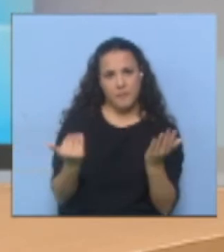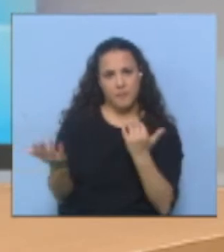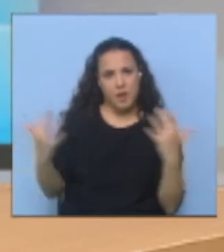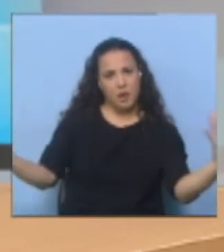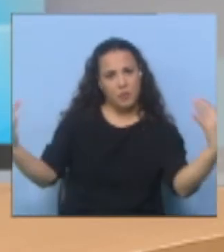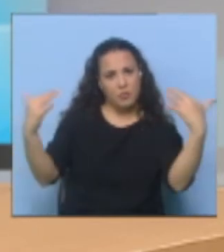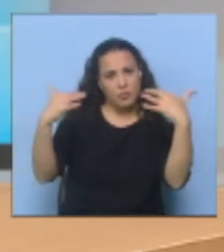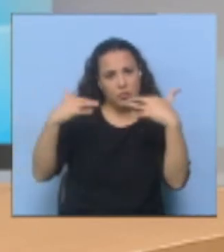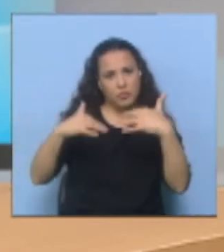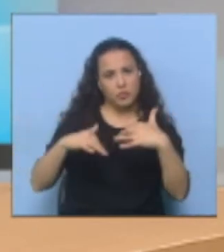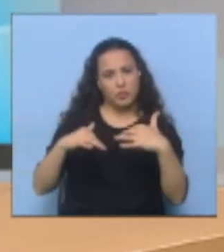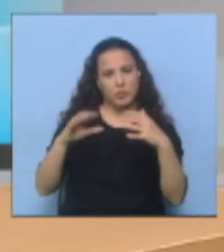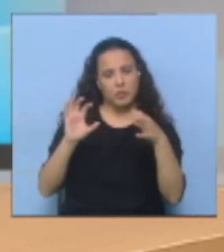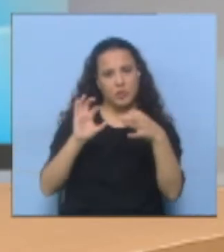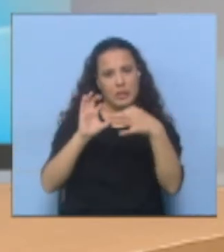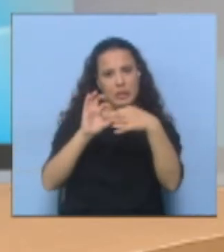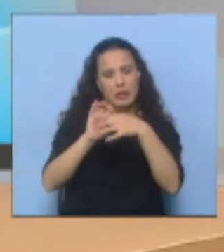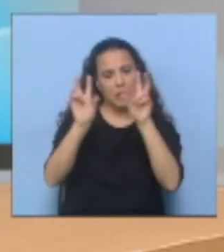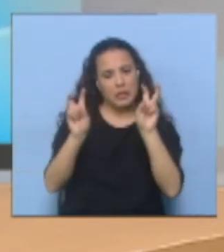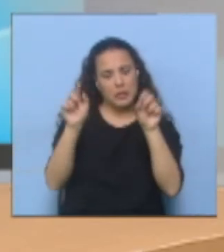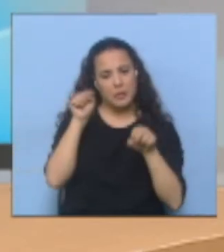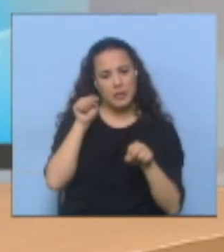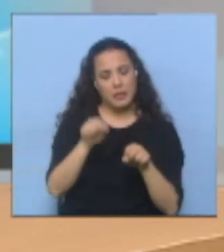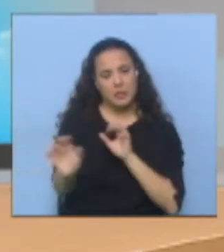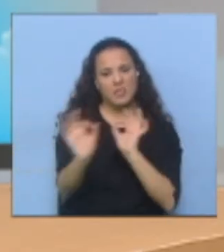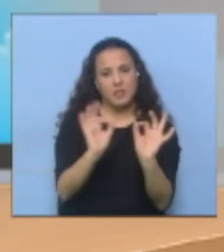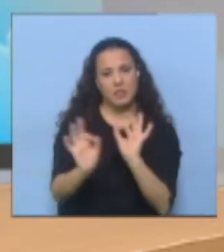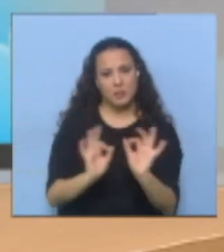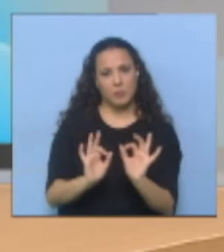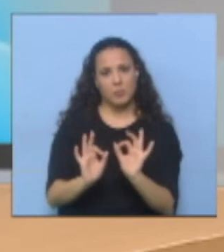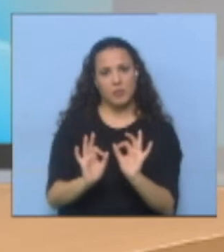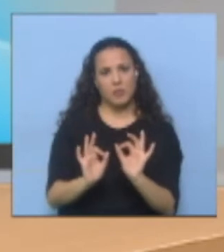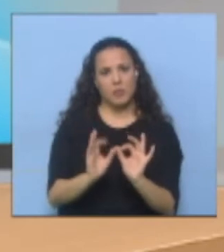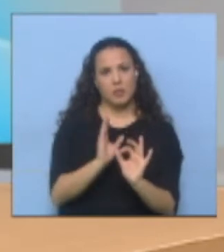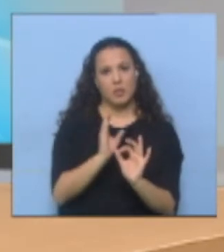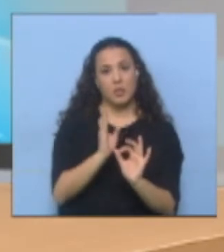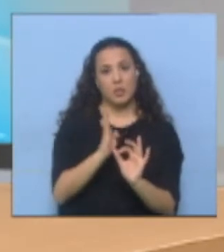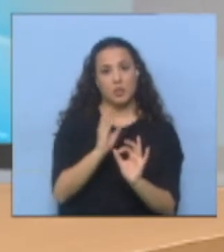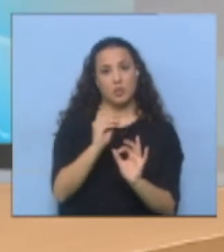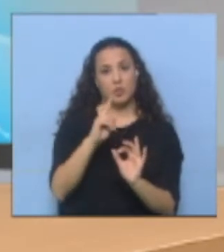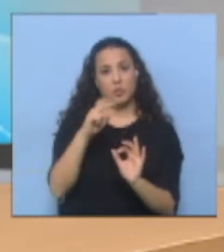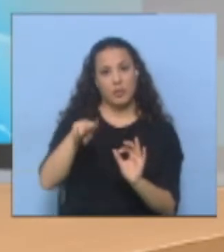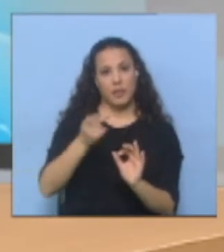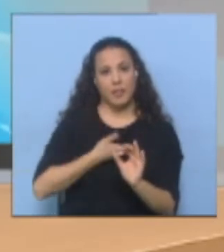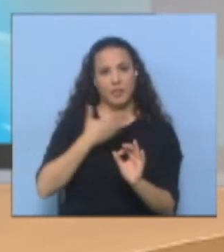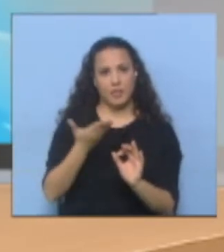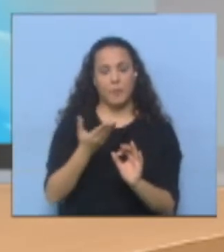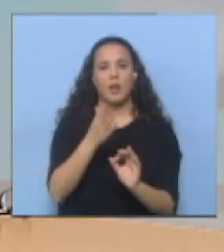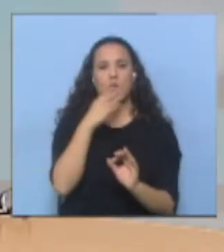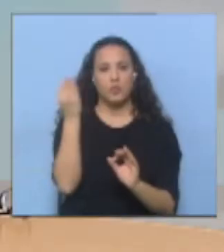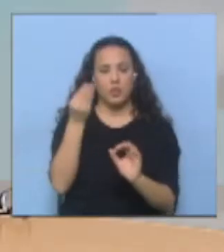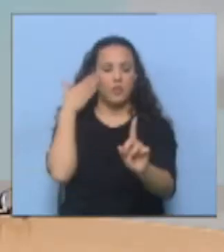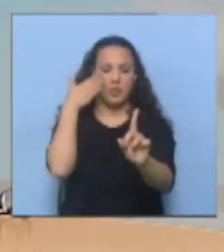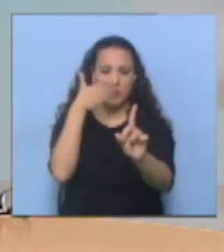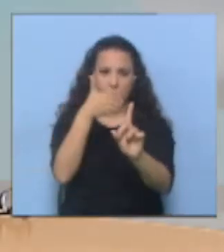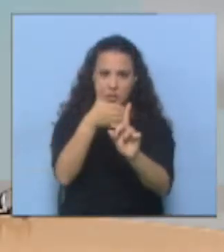ligada a esta questão da preparação das Jornadas Mundiais da Juventude. No fundo, a juventude é o foco. Para uma informação